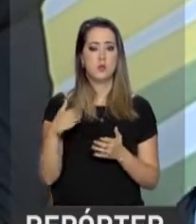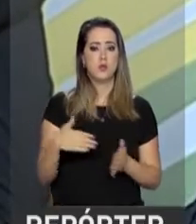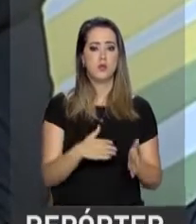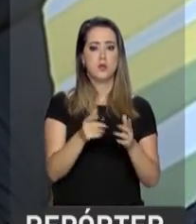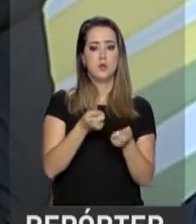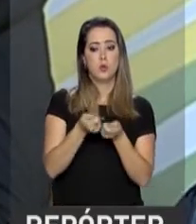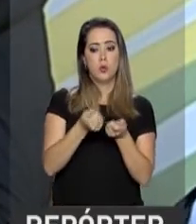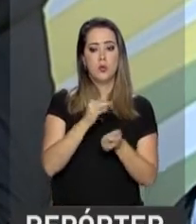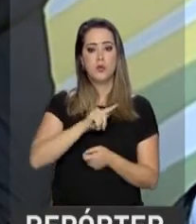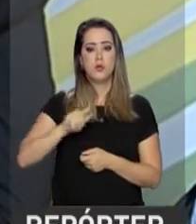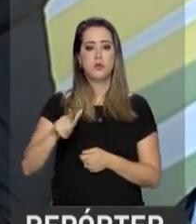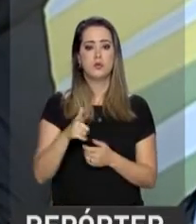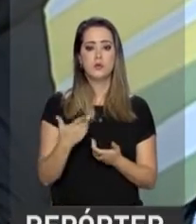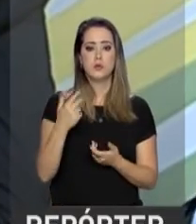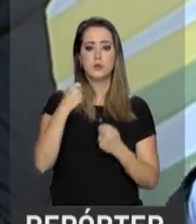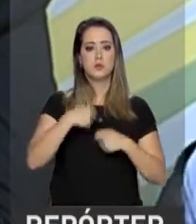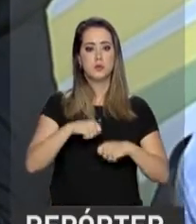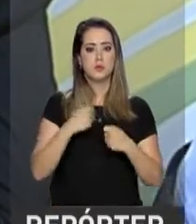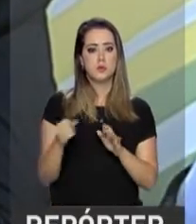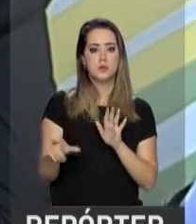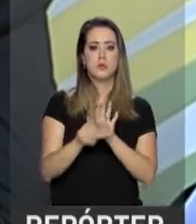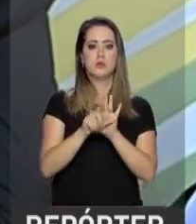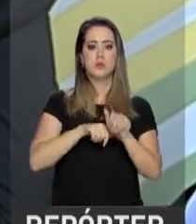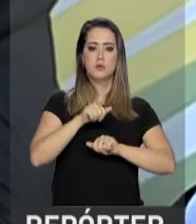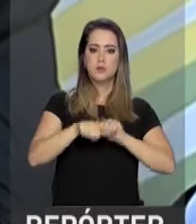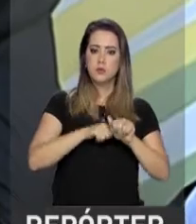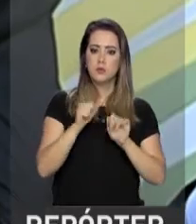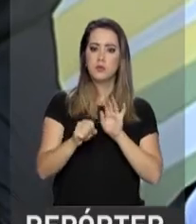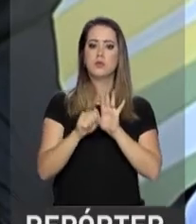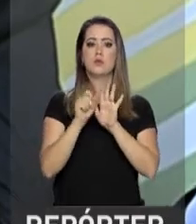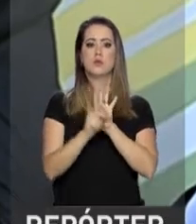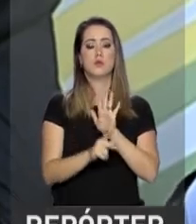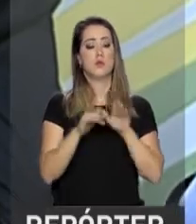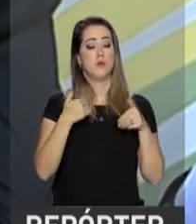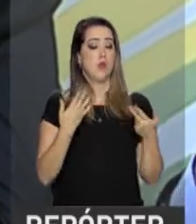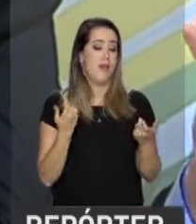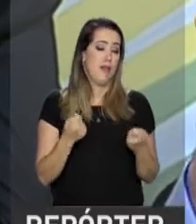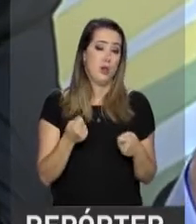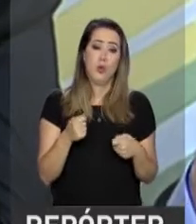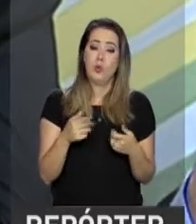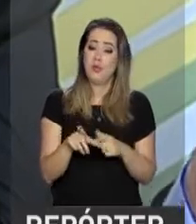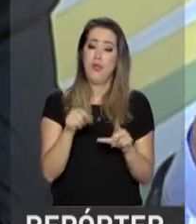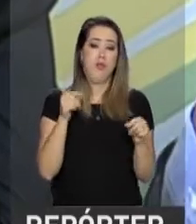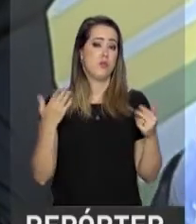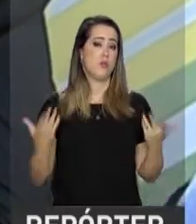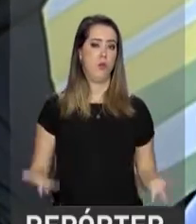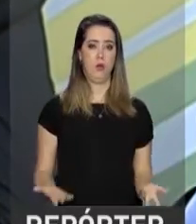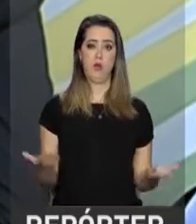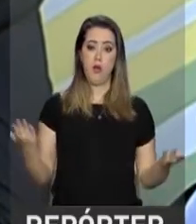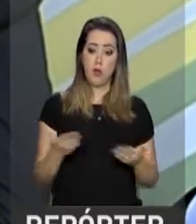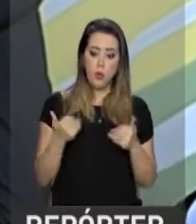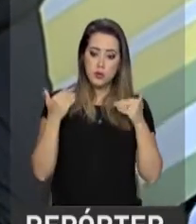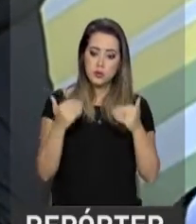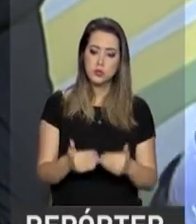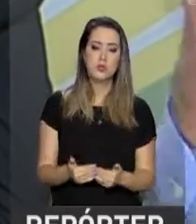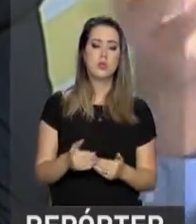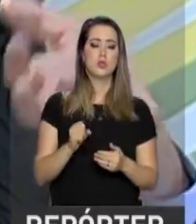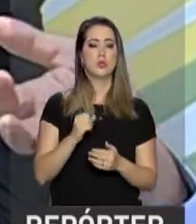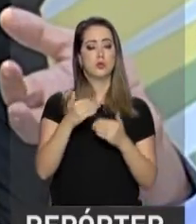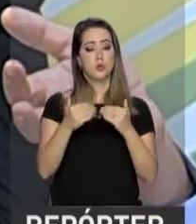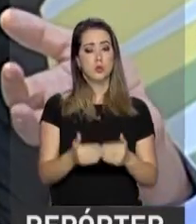que pressupõe a reforma da previdência a gente está chegando em uma situação que não tem alternativa então ou enfrenta o problema